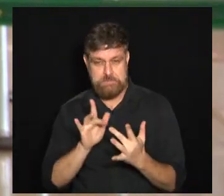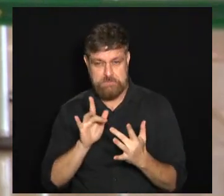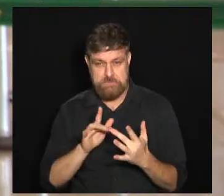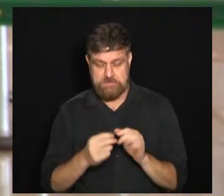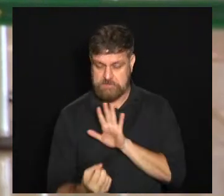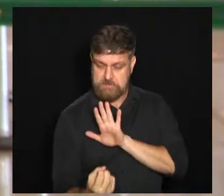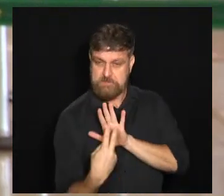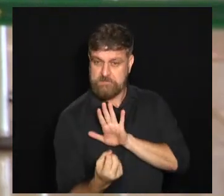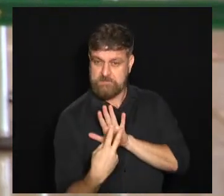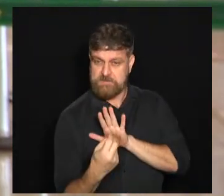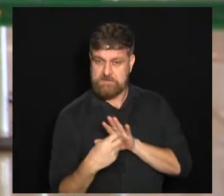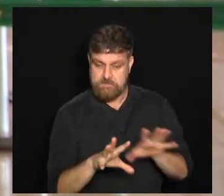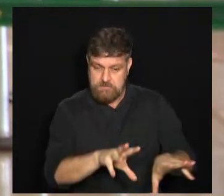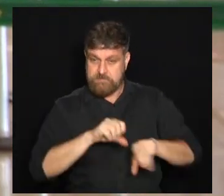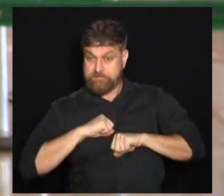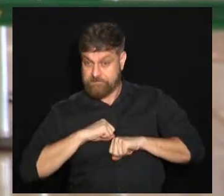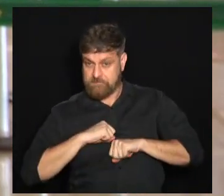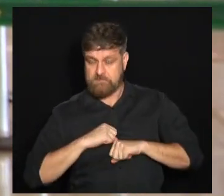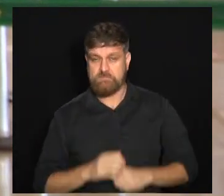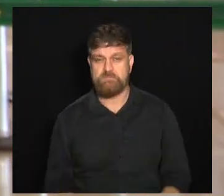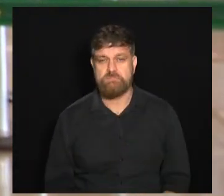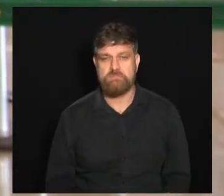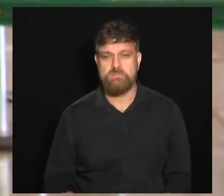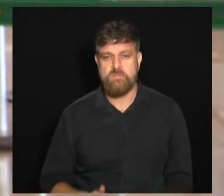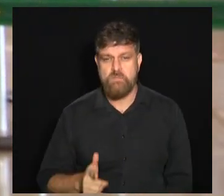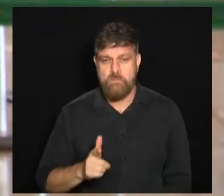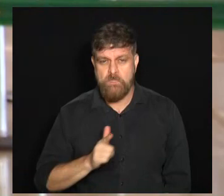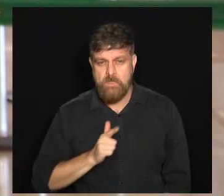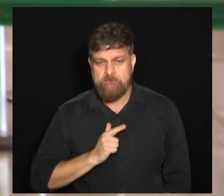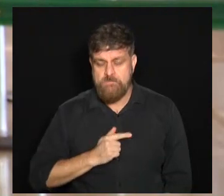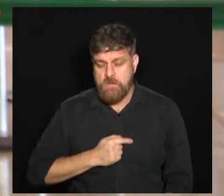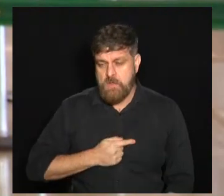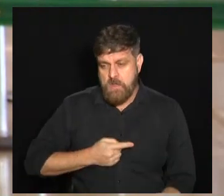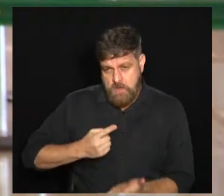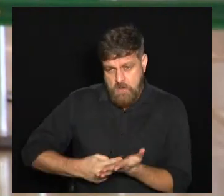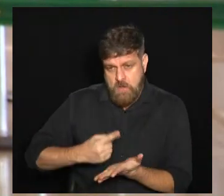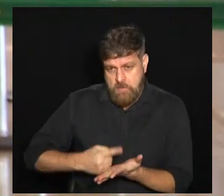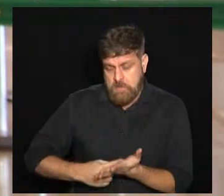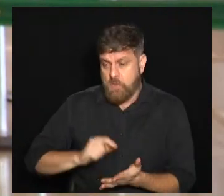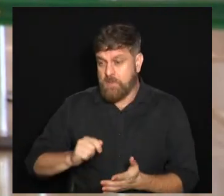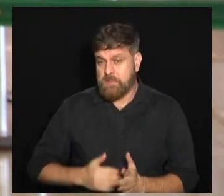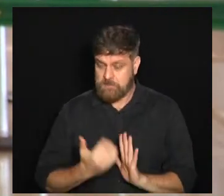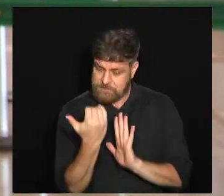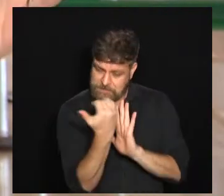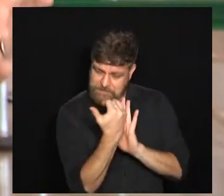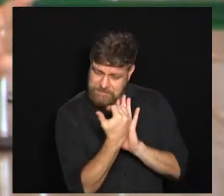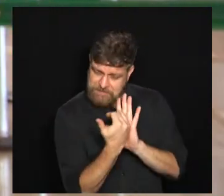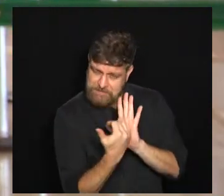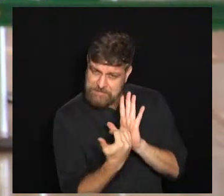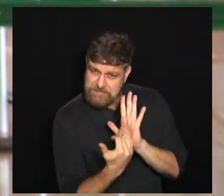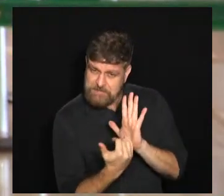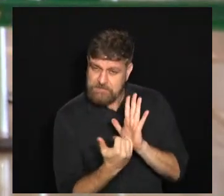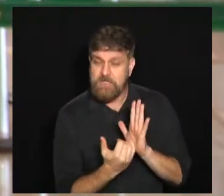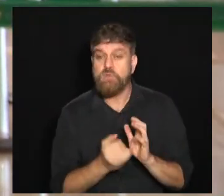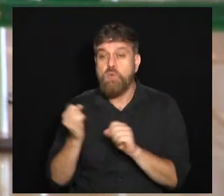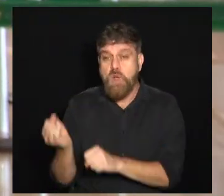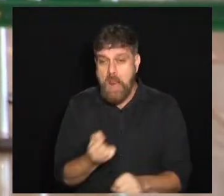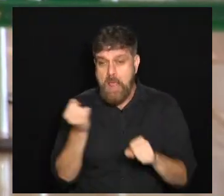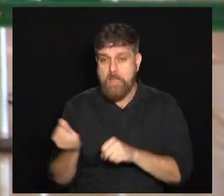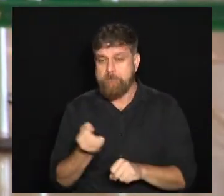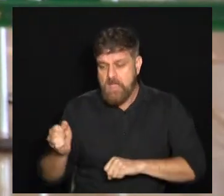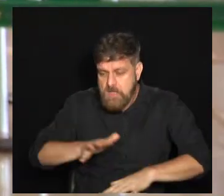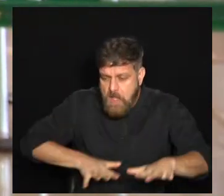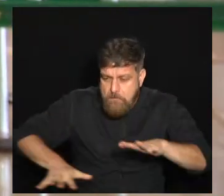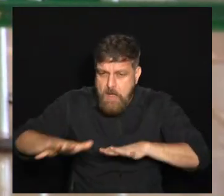vírus. Então, entre eles foi determinado que tivesse um plano de limpeza do